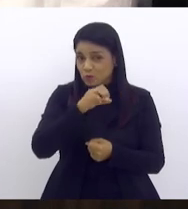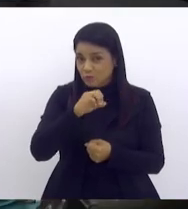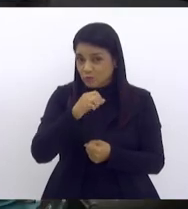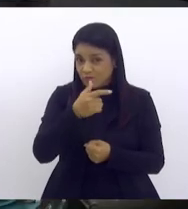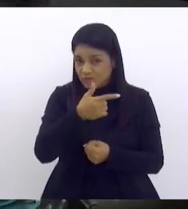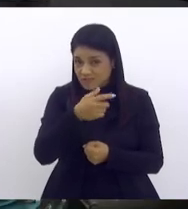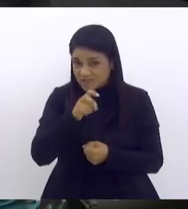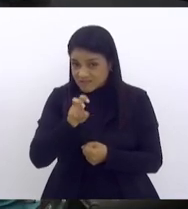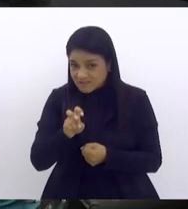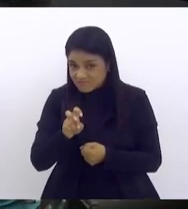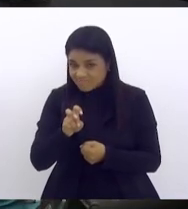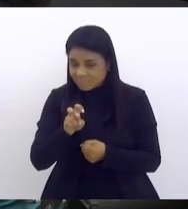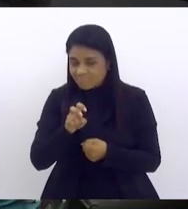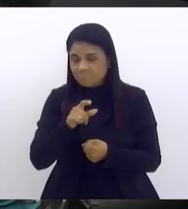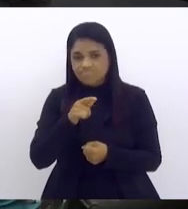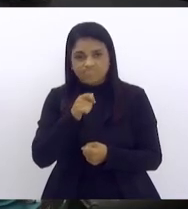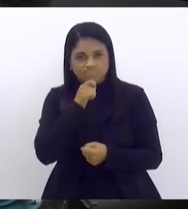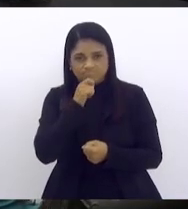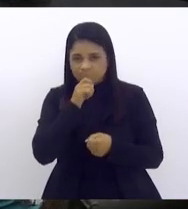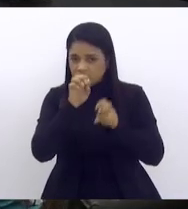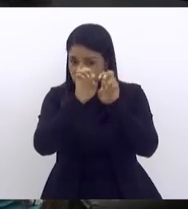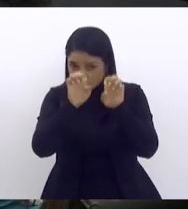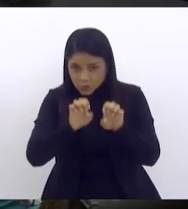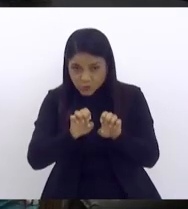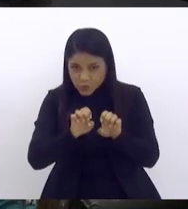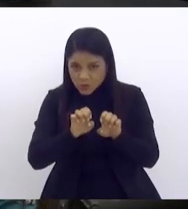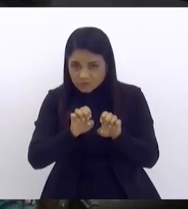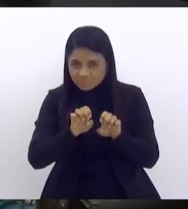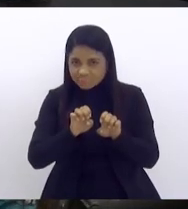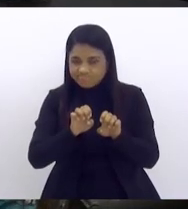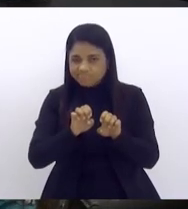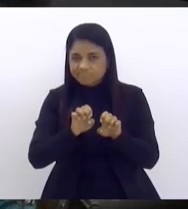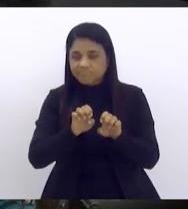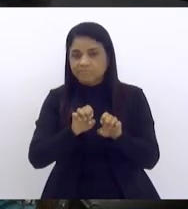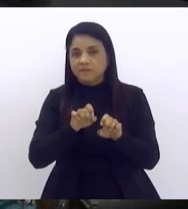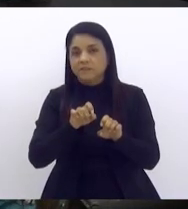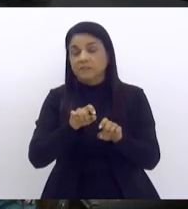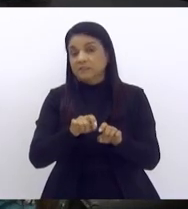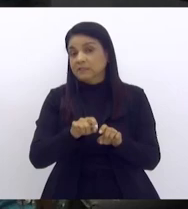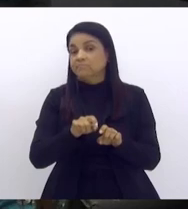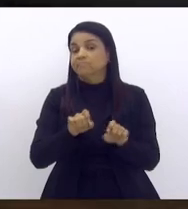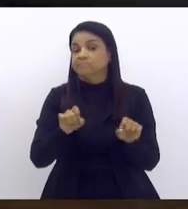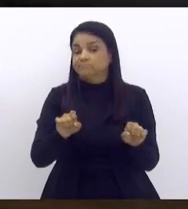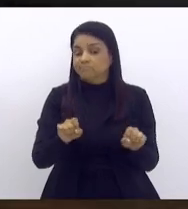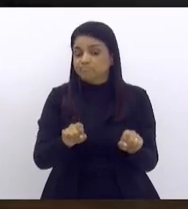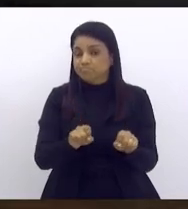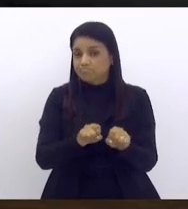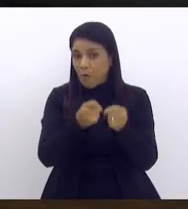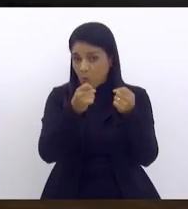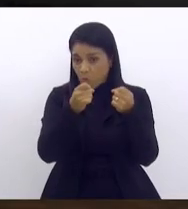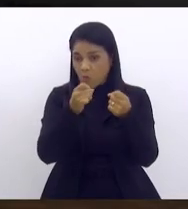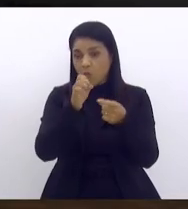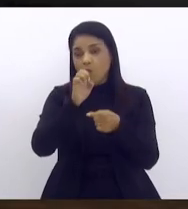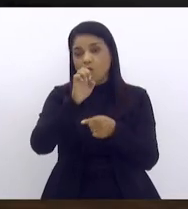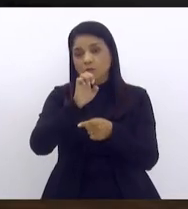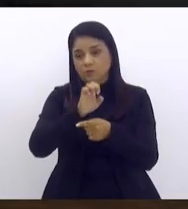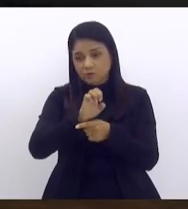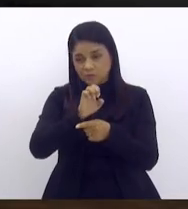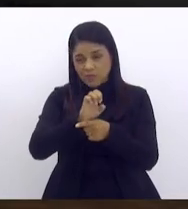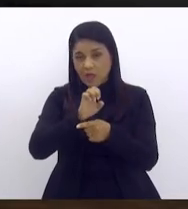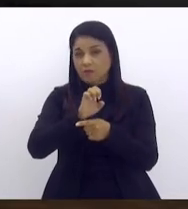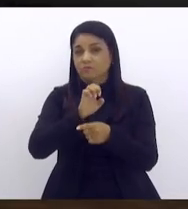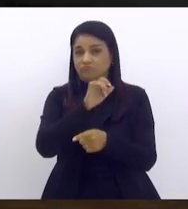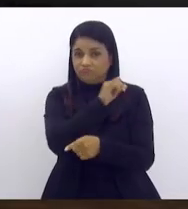nós não estruturarmos, não está afastada a possibilidade da gente viver aquele caos que a